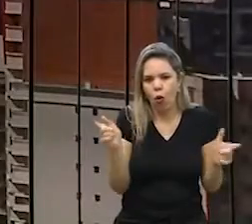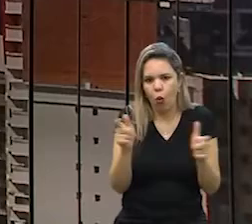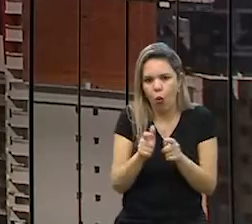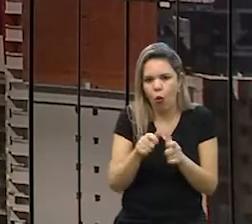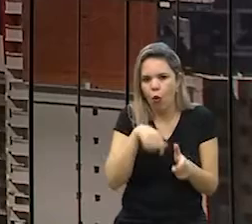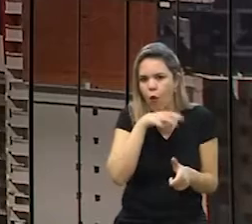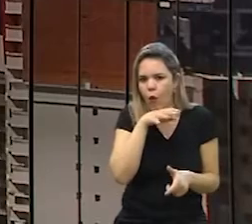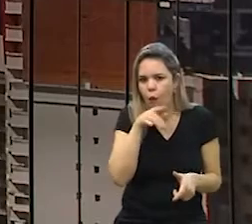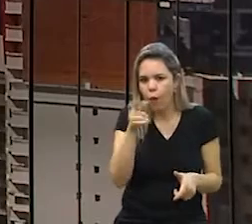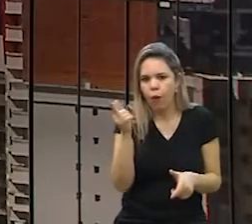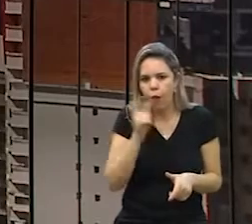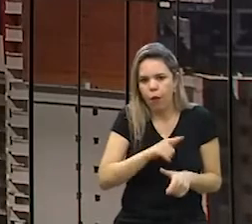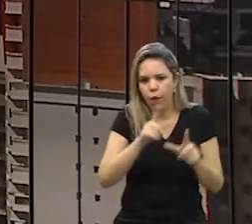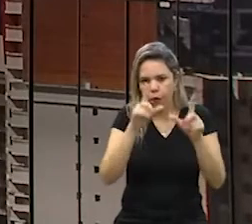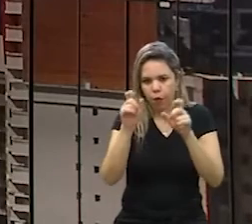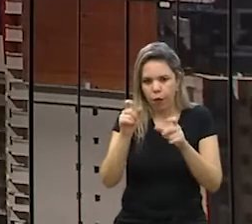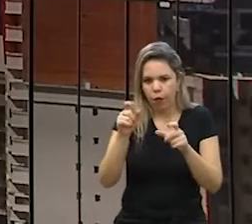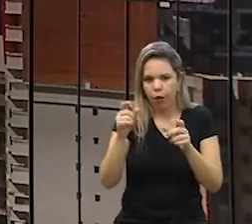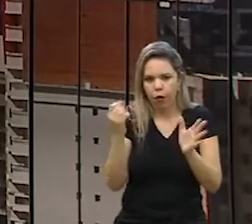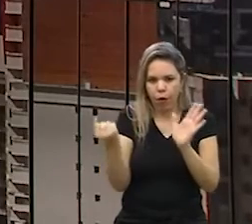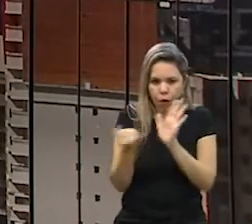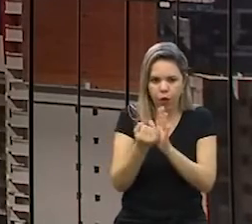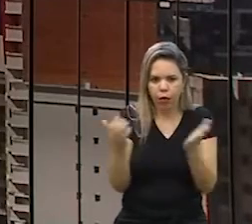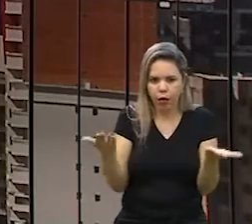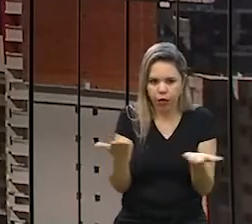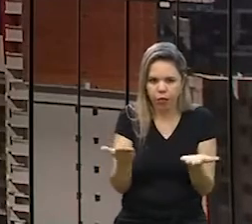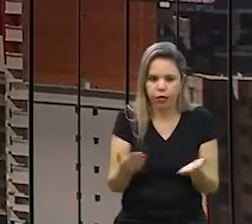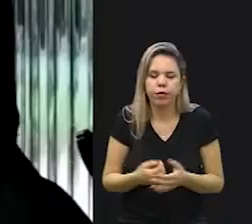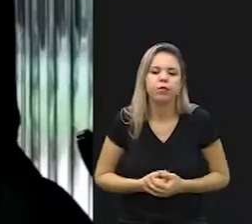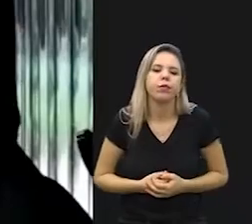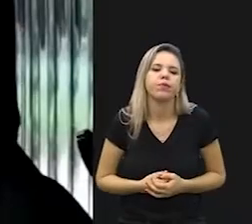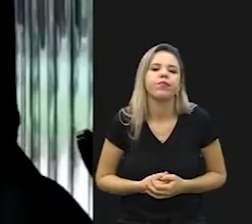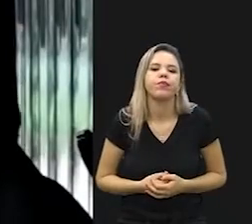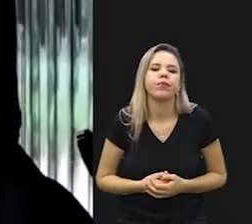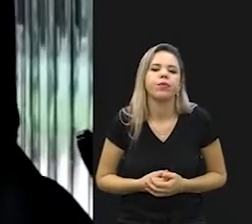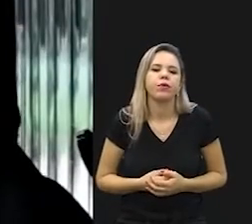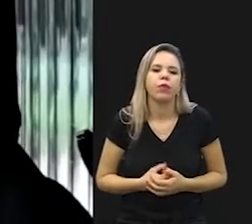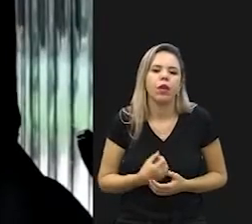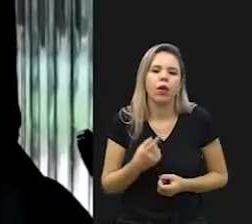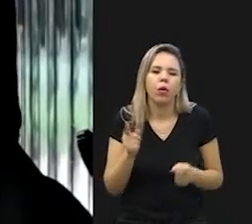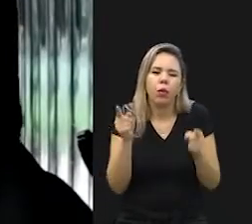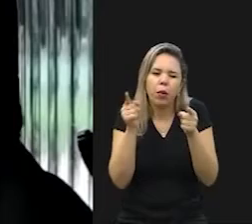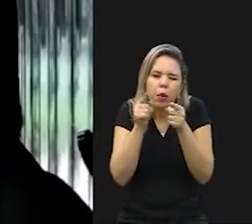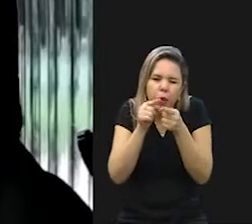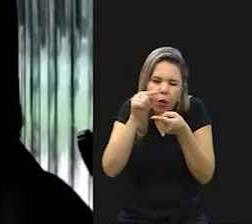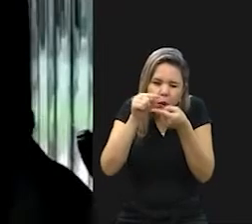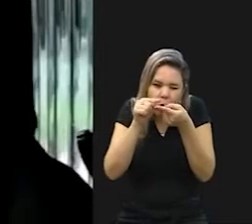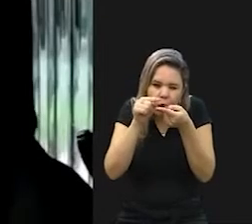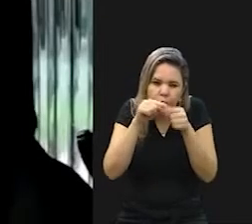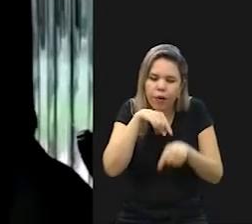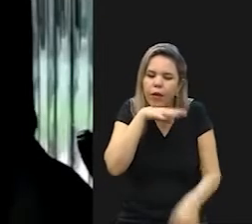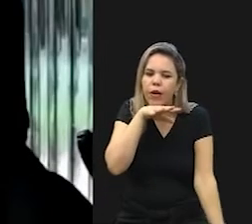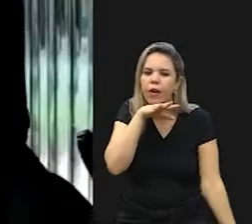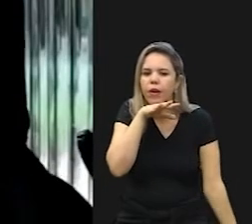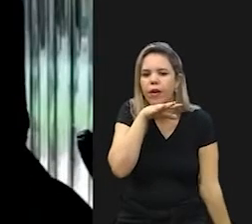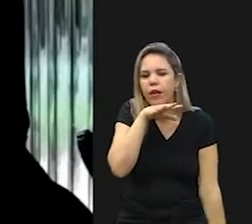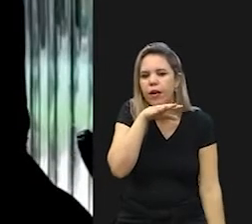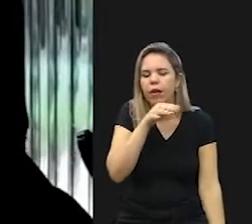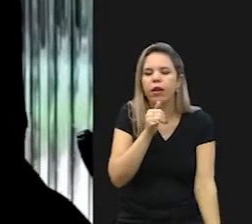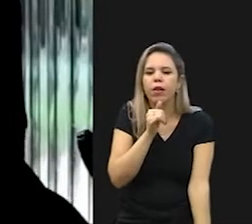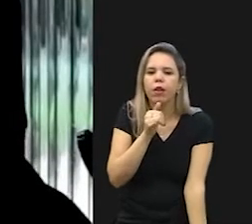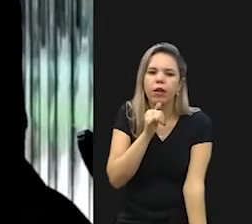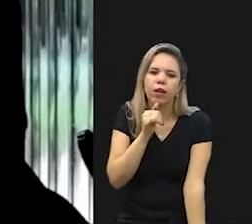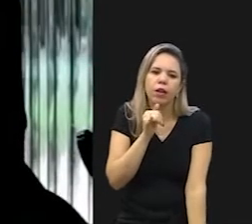menor animal que você já conseguiu registrar até hoje? Eu já fotografei alguns menores animais. Porque eu, por